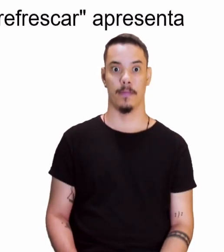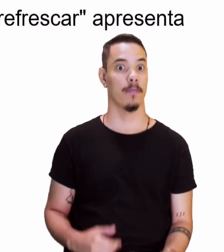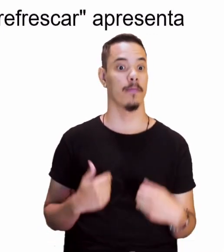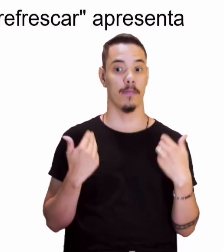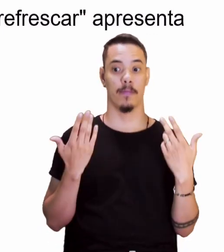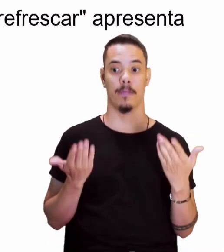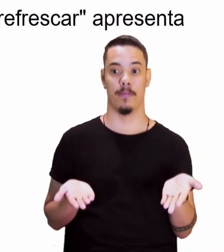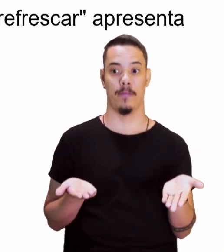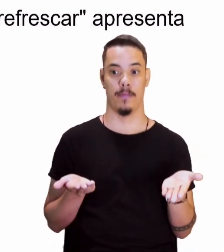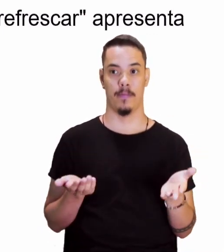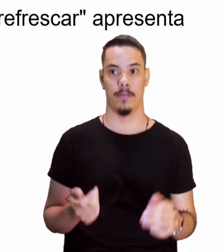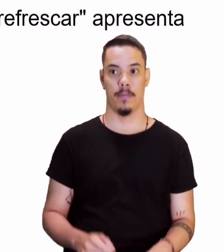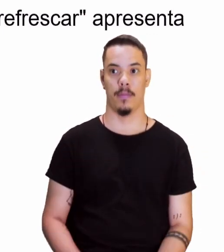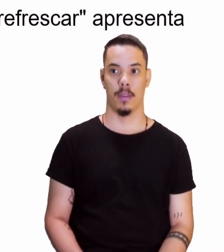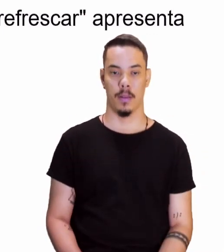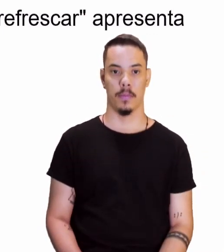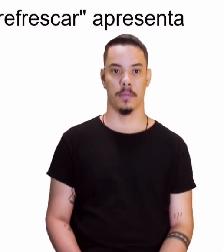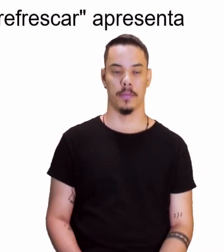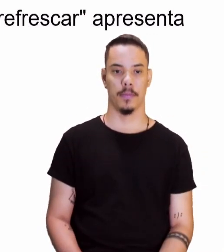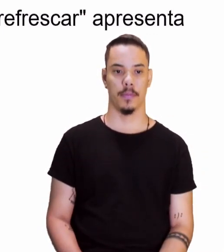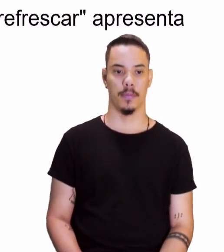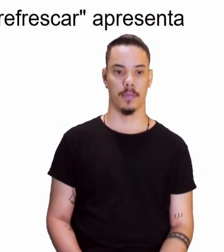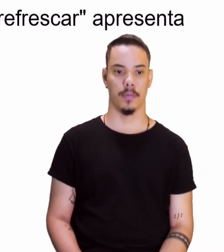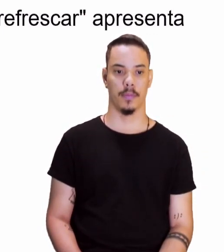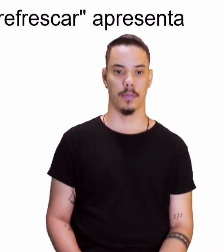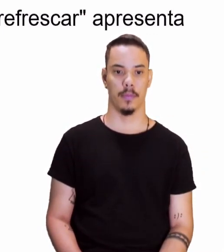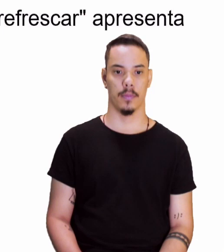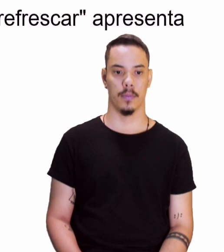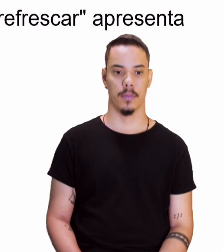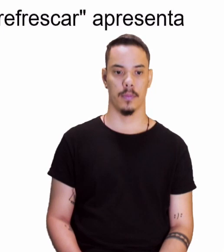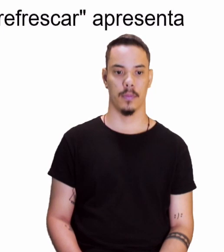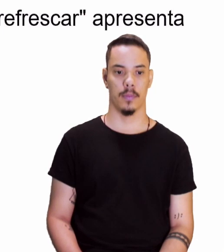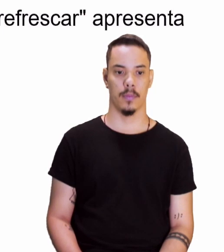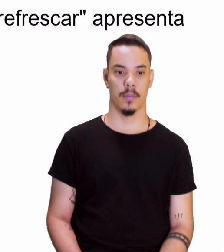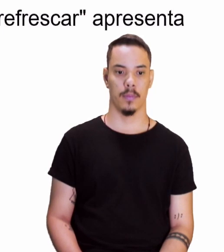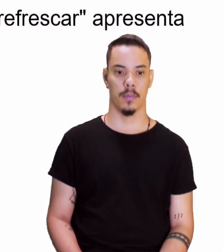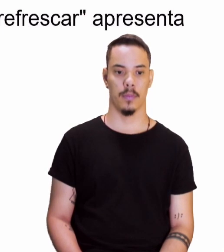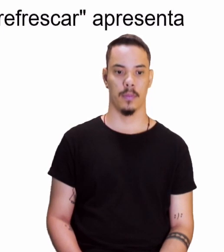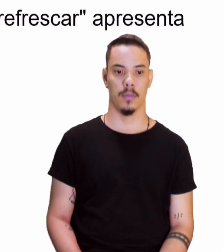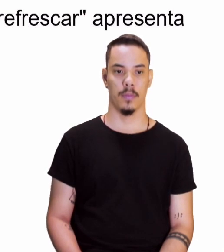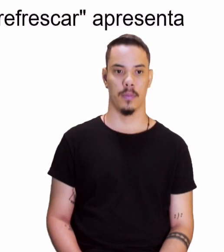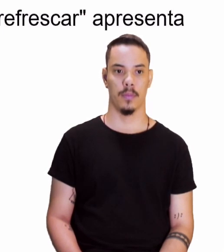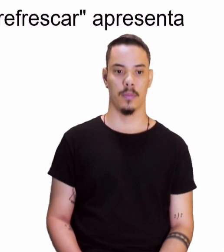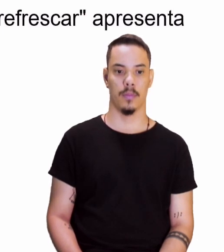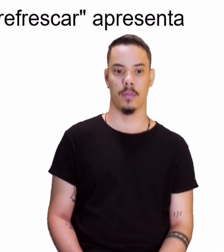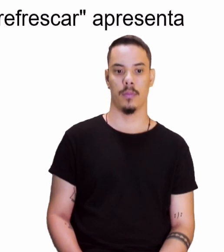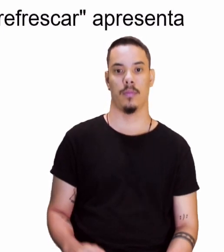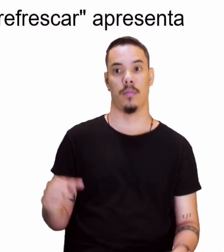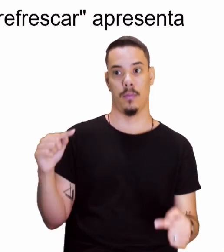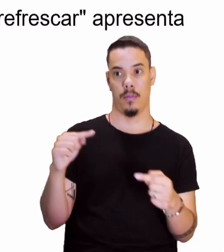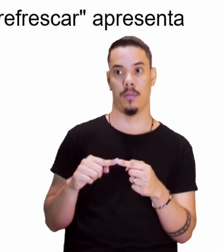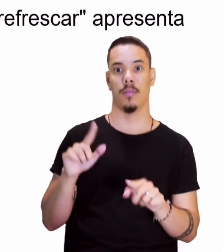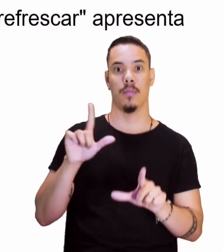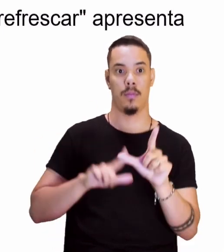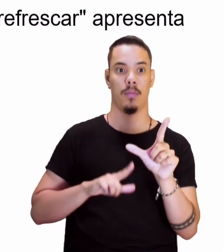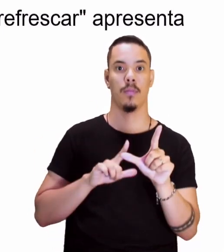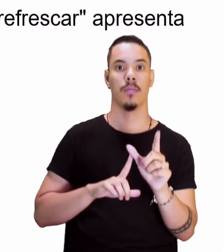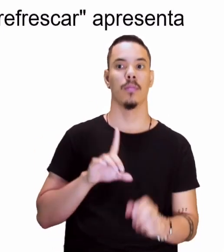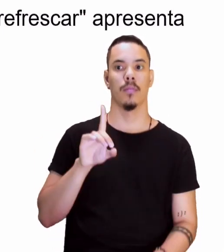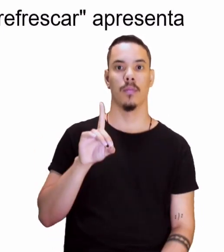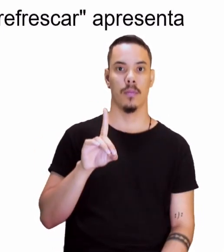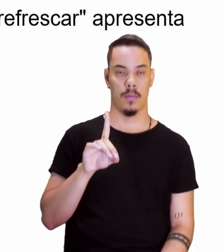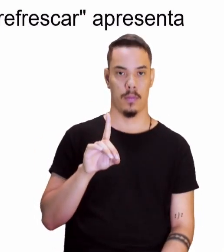4. Então, A, B, C, D ou E, olha só, alternativa letra D,